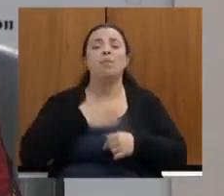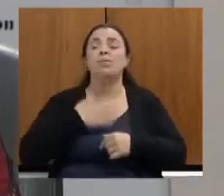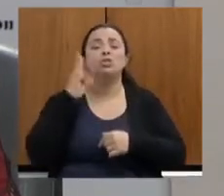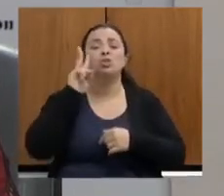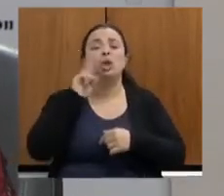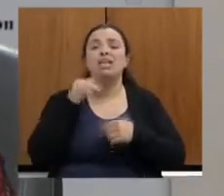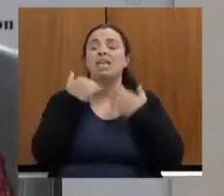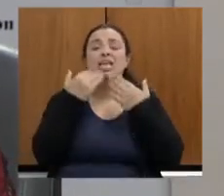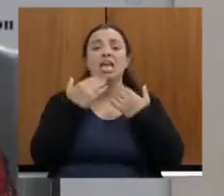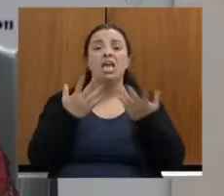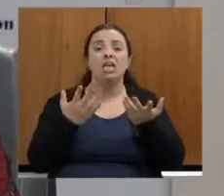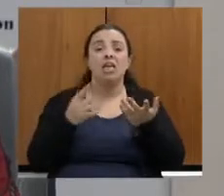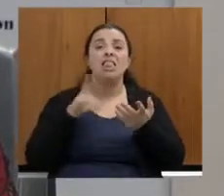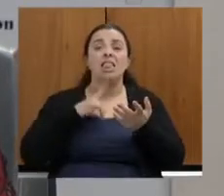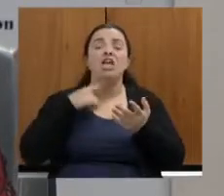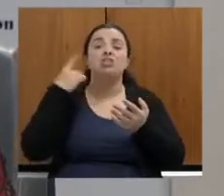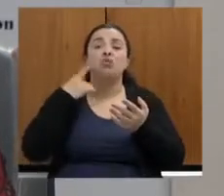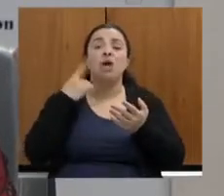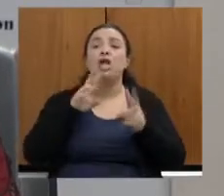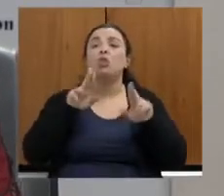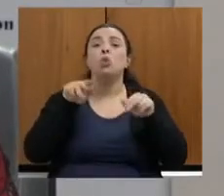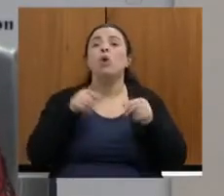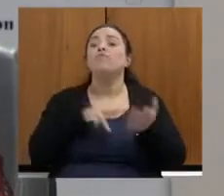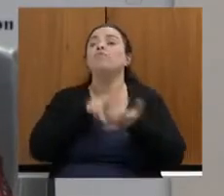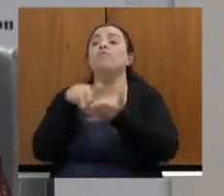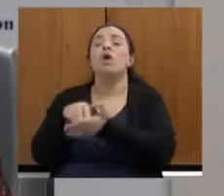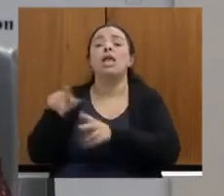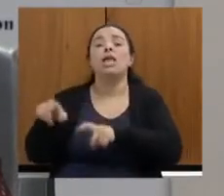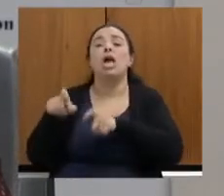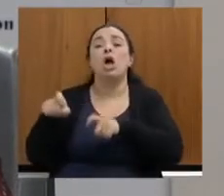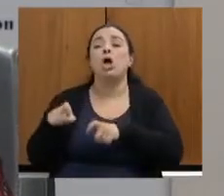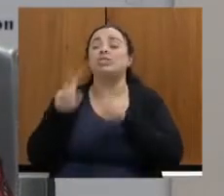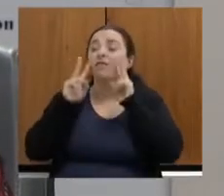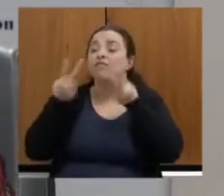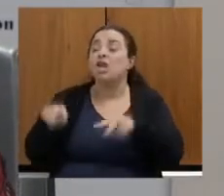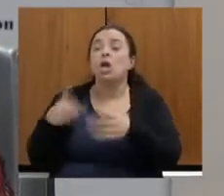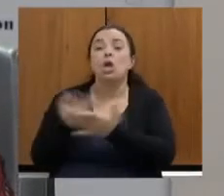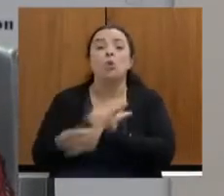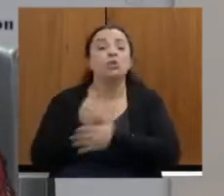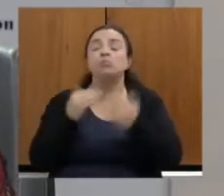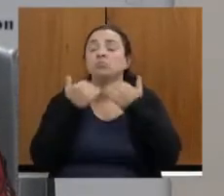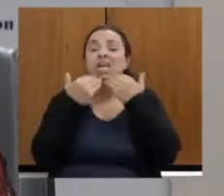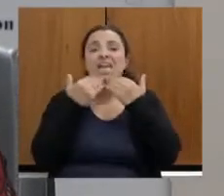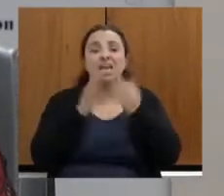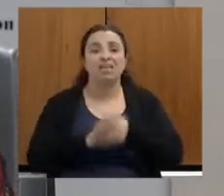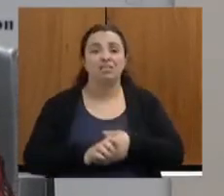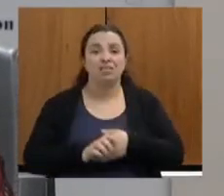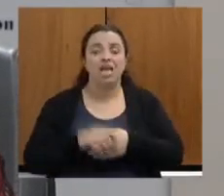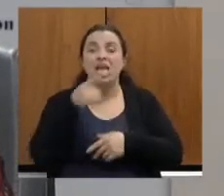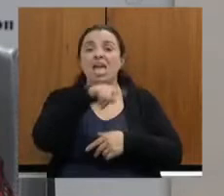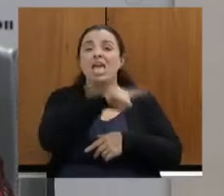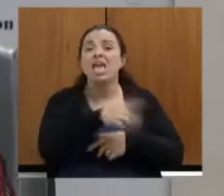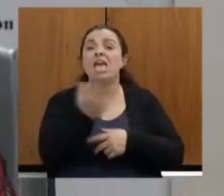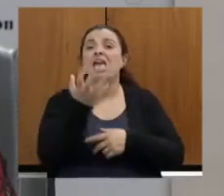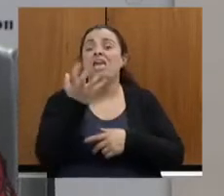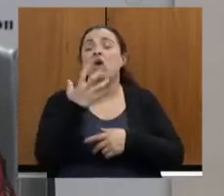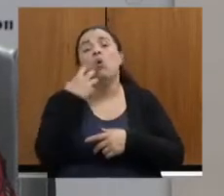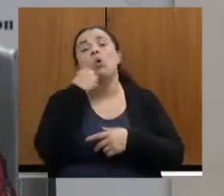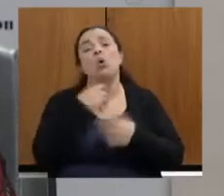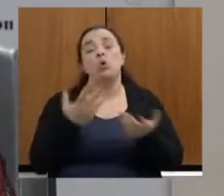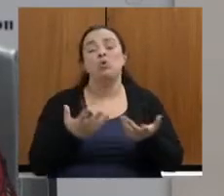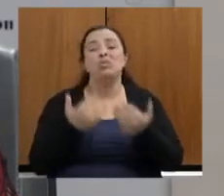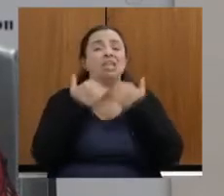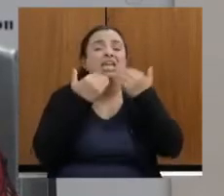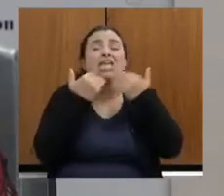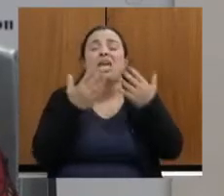lá na roça amanhã Célia que foi que aconteceu deixa eu ver sua pega não só querem o lucro ninguém sabe da minha história